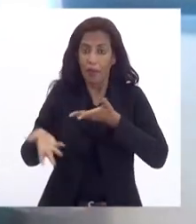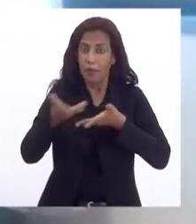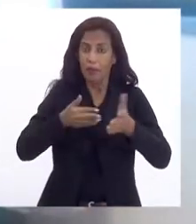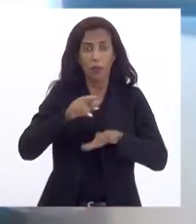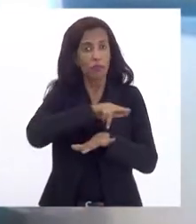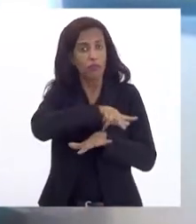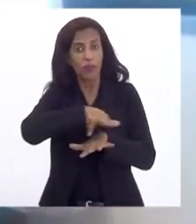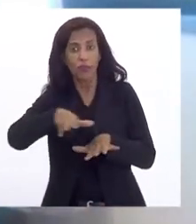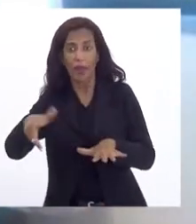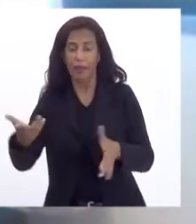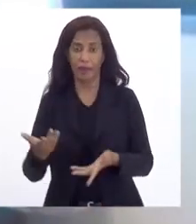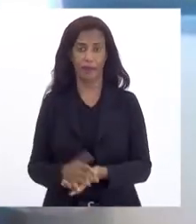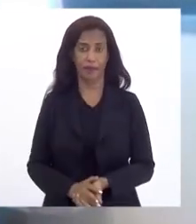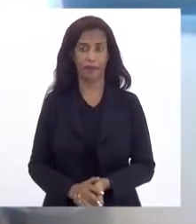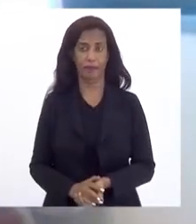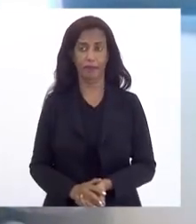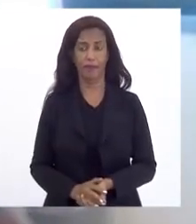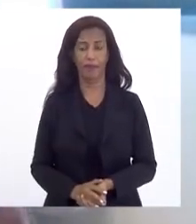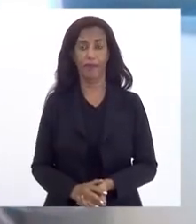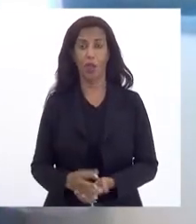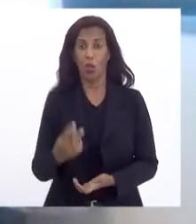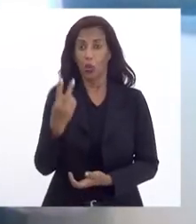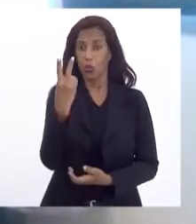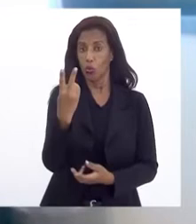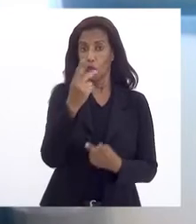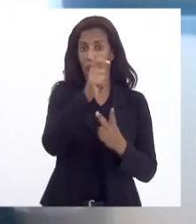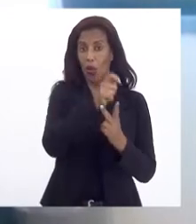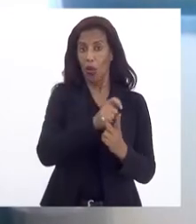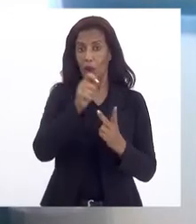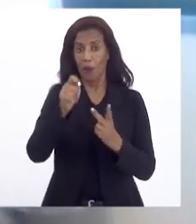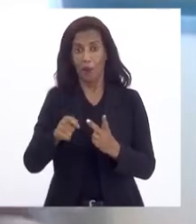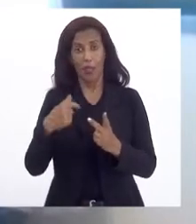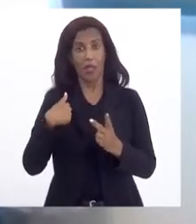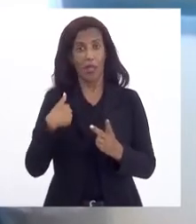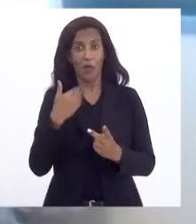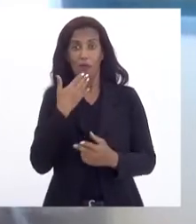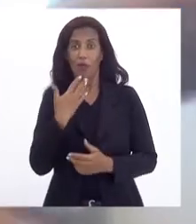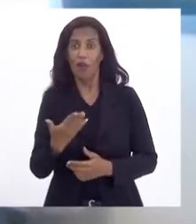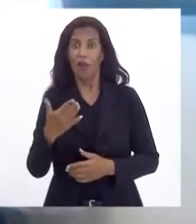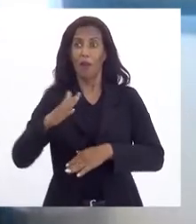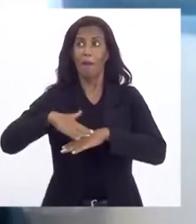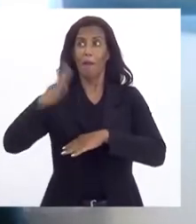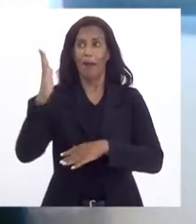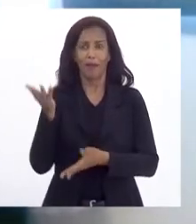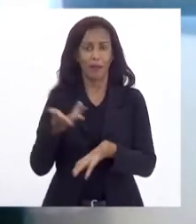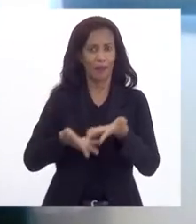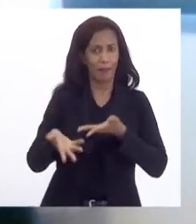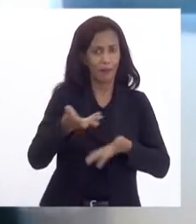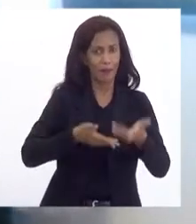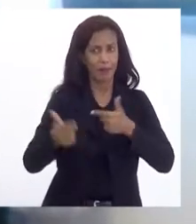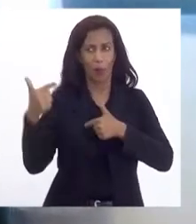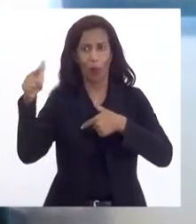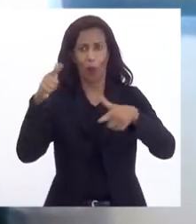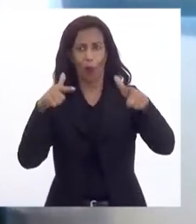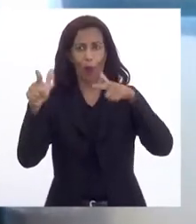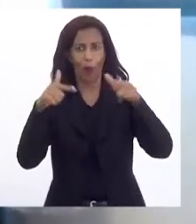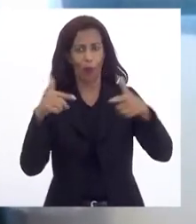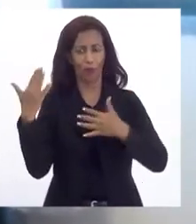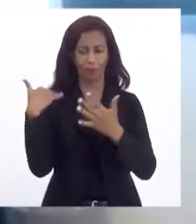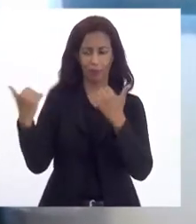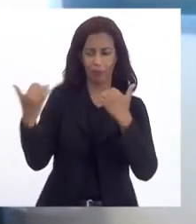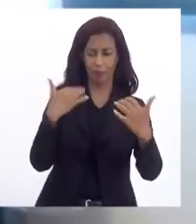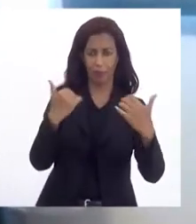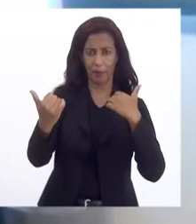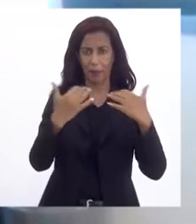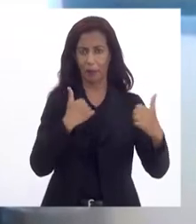vários. Eu estou dizendo duas por mês, são as que eu proponho, sem contar as que eu participo de outras comissões